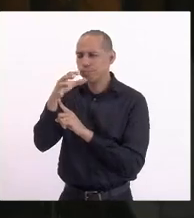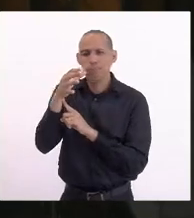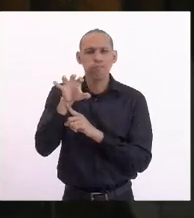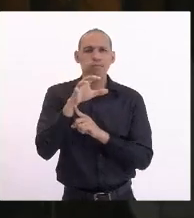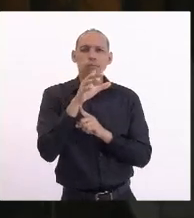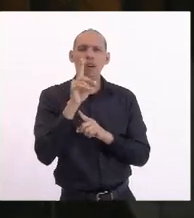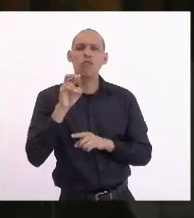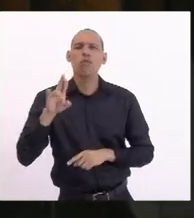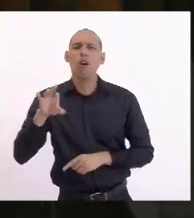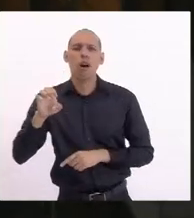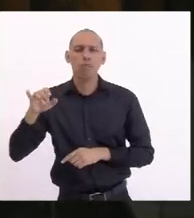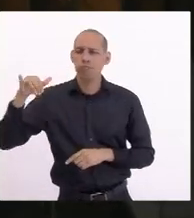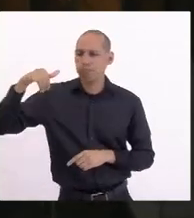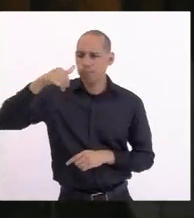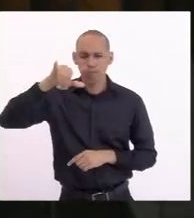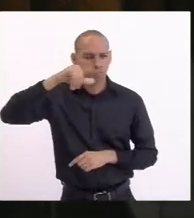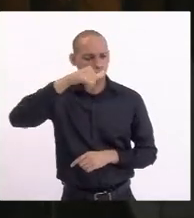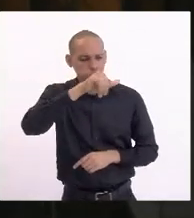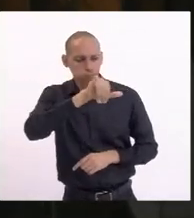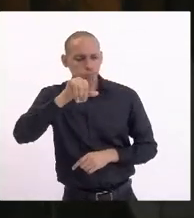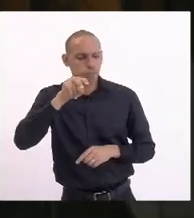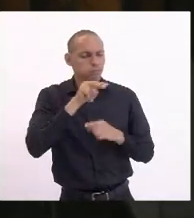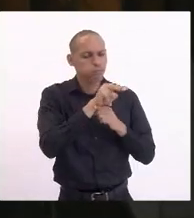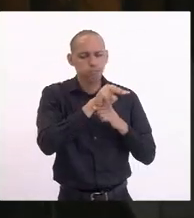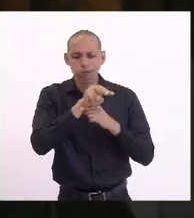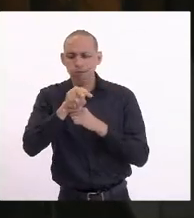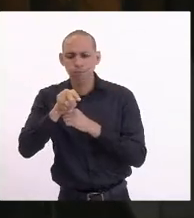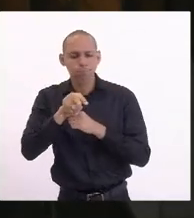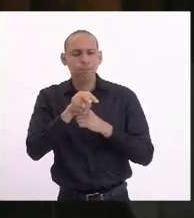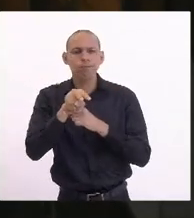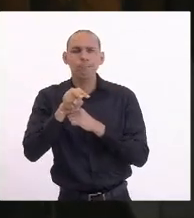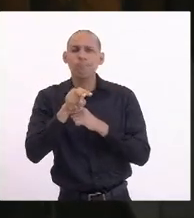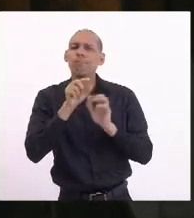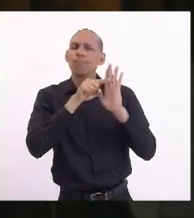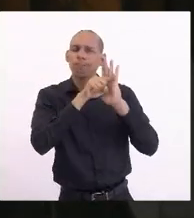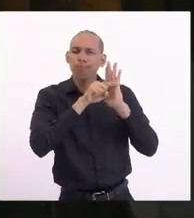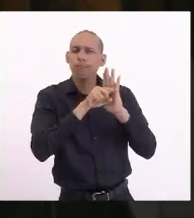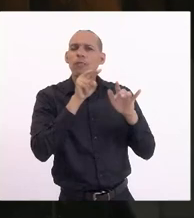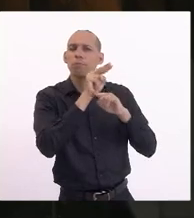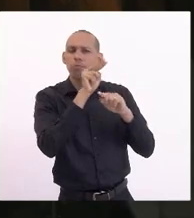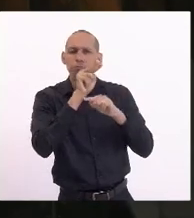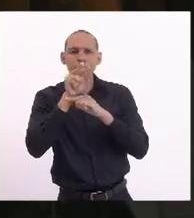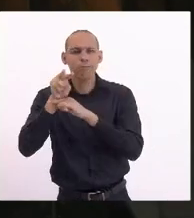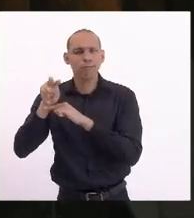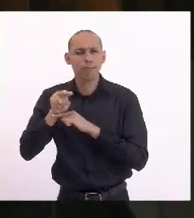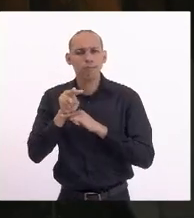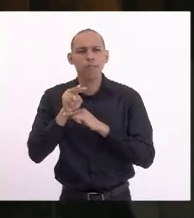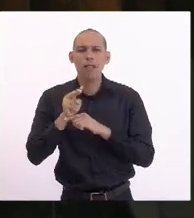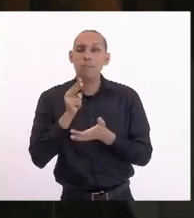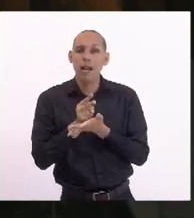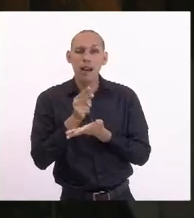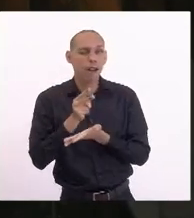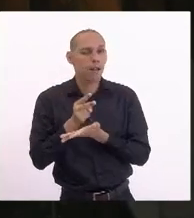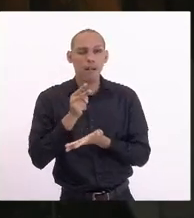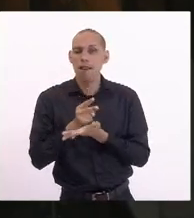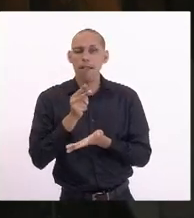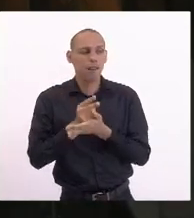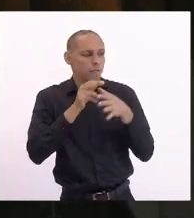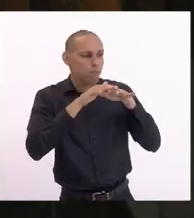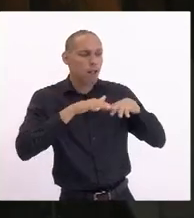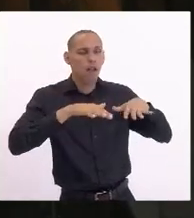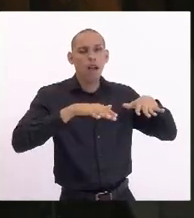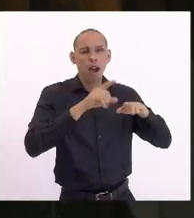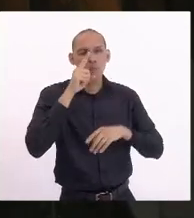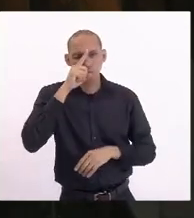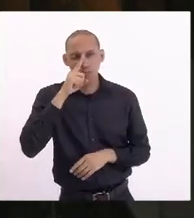que for, que seja capaz de estar constantemente monitorando todas as áreas de